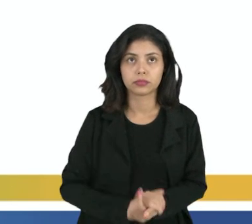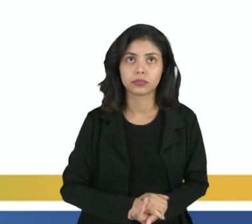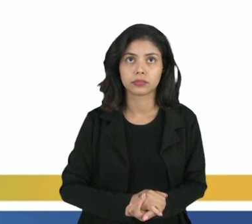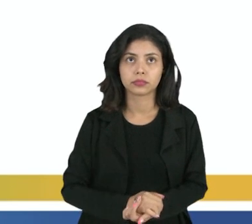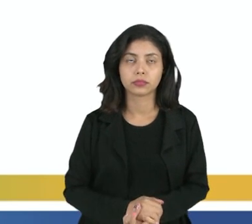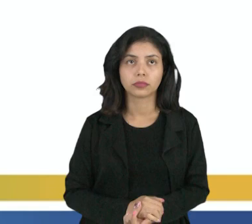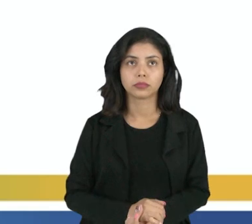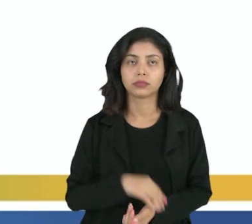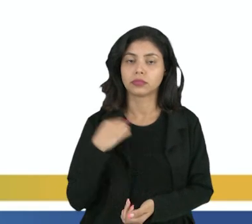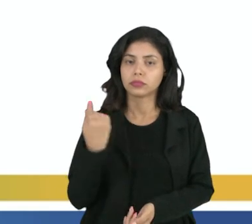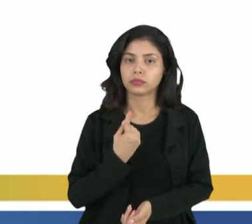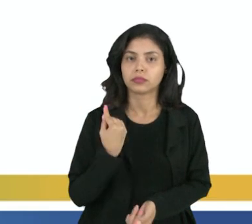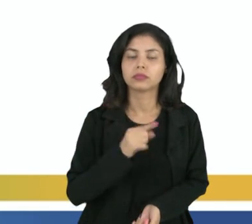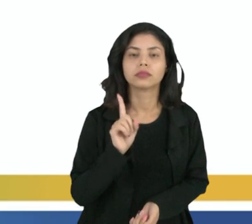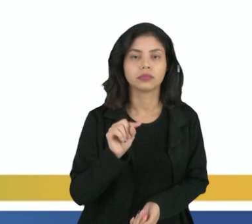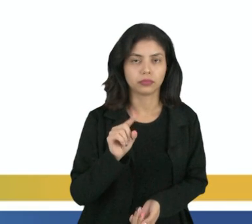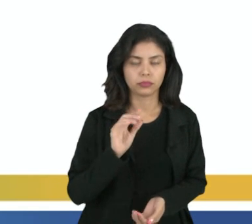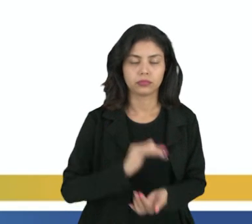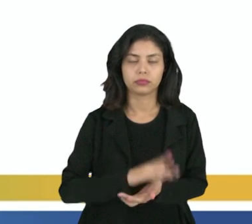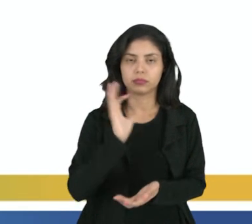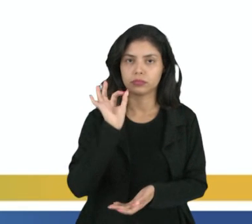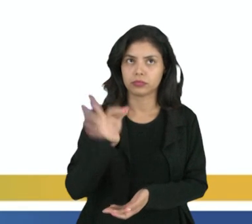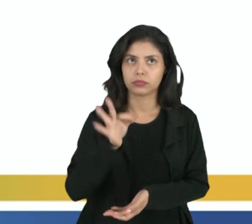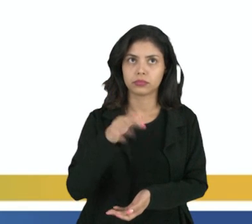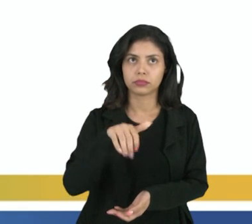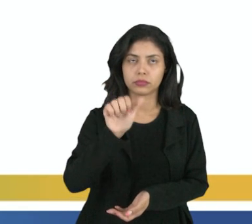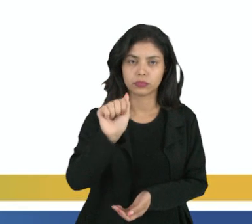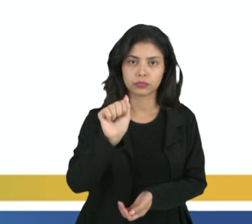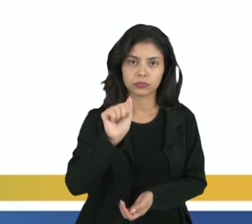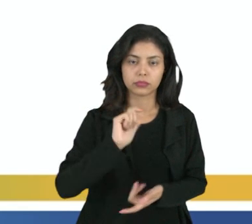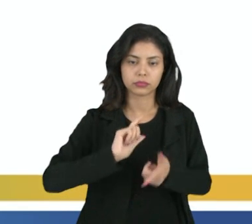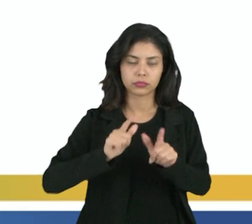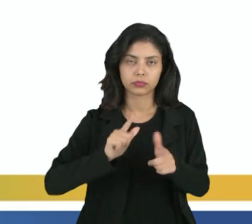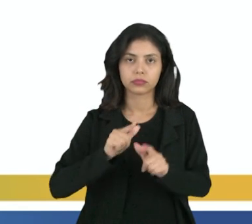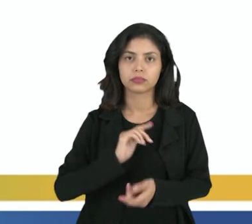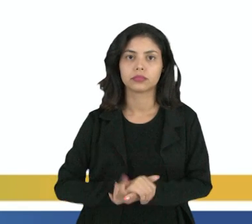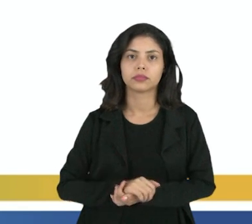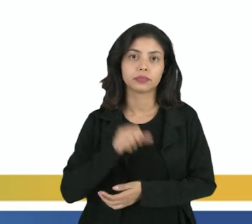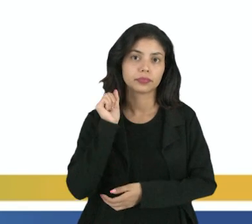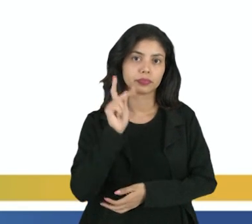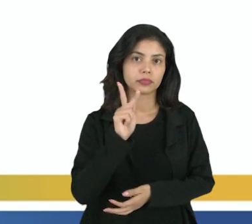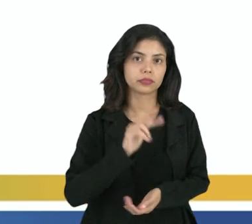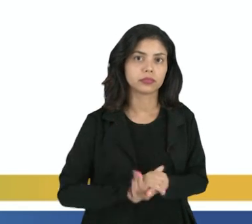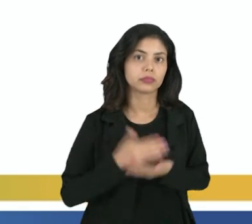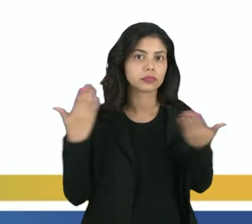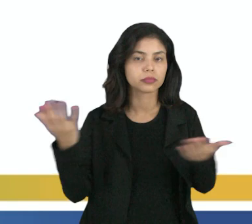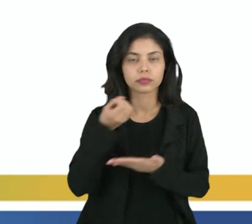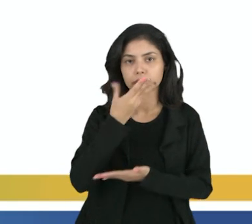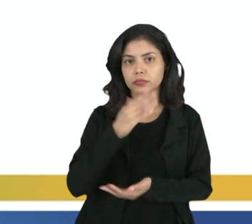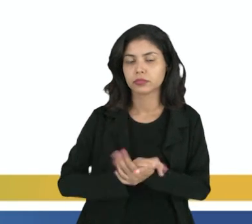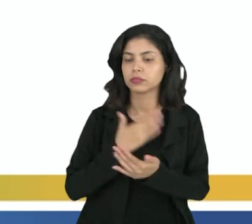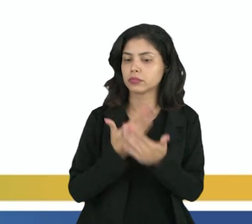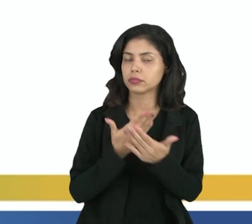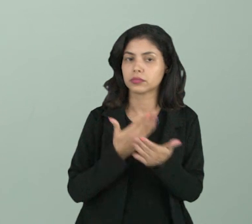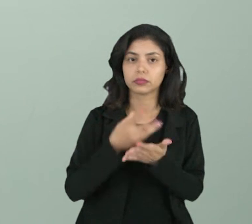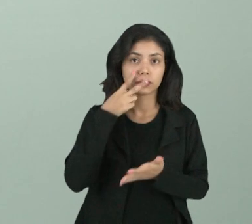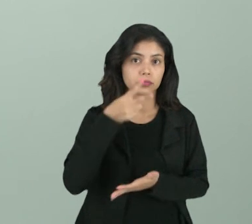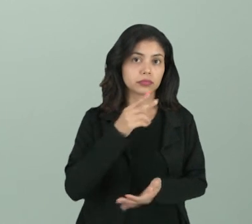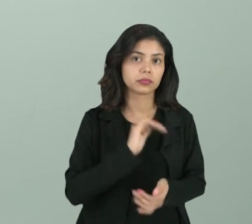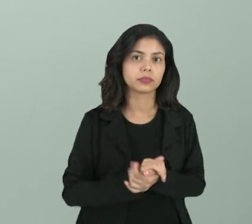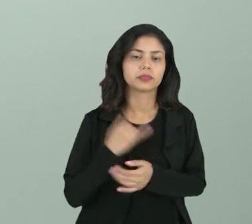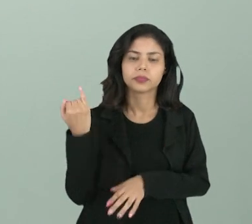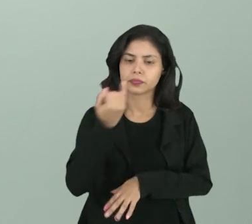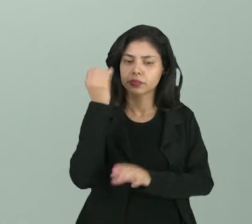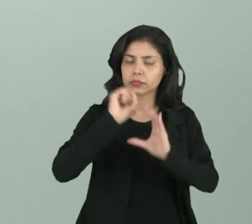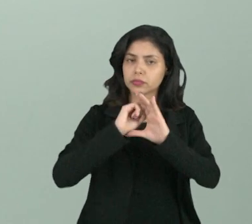nitrogênio então a única alternativa que a gente poderia marcar é a letra A Ok bom pessoal na aula de hoje a gente